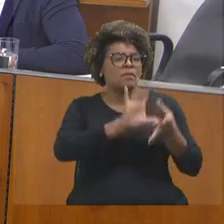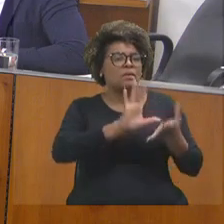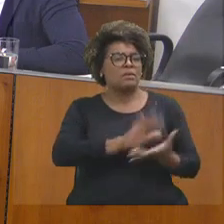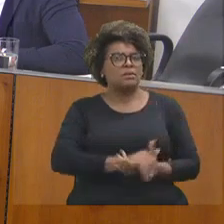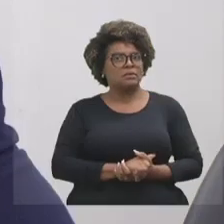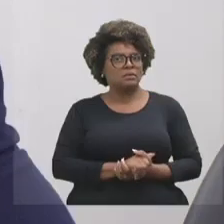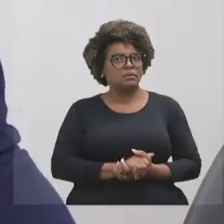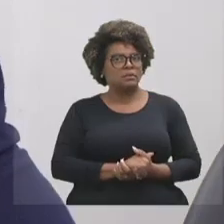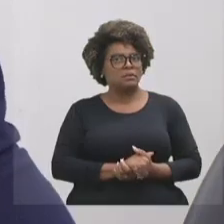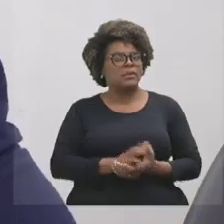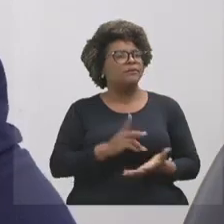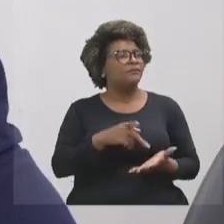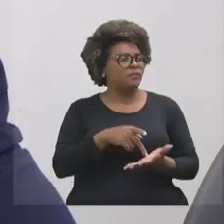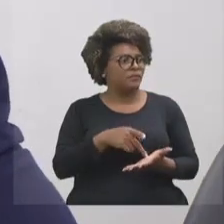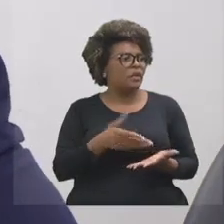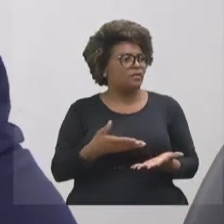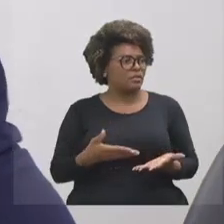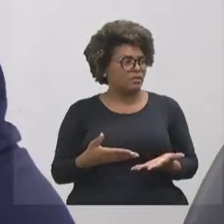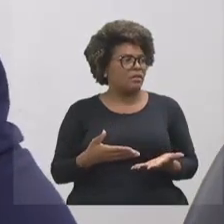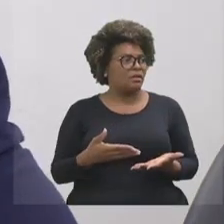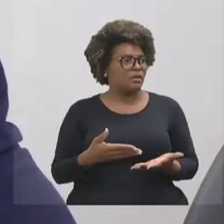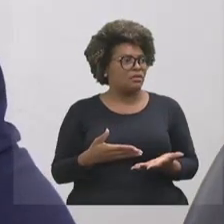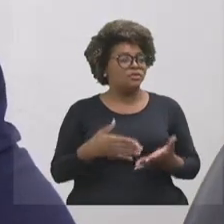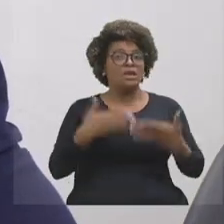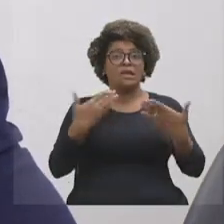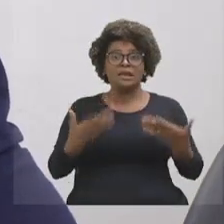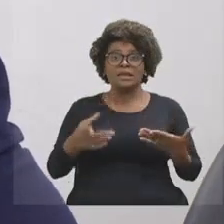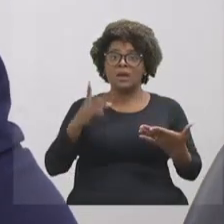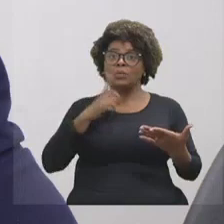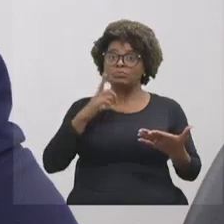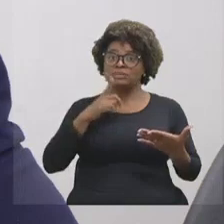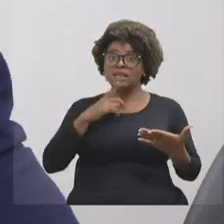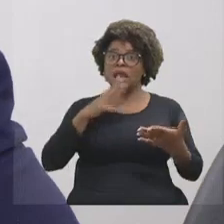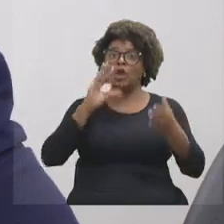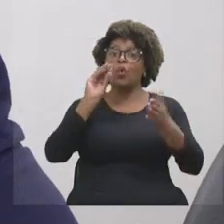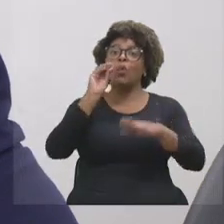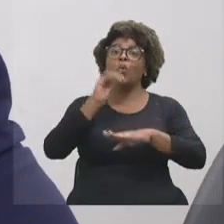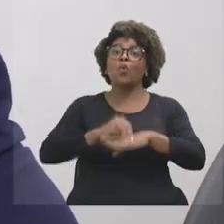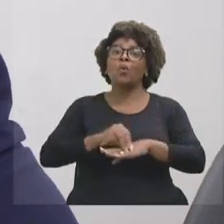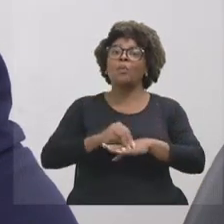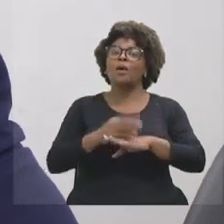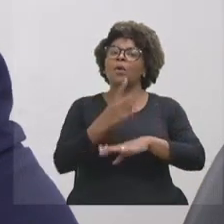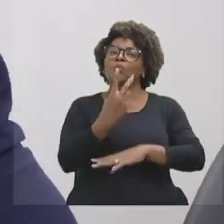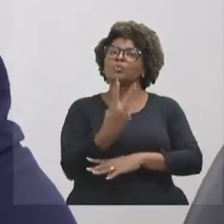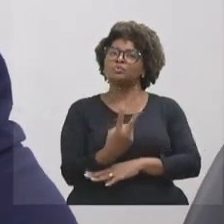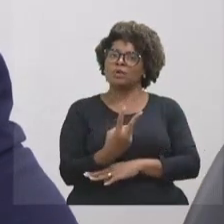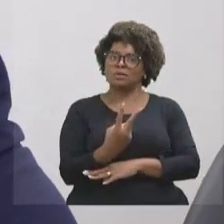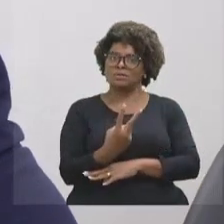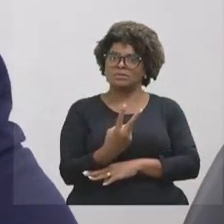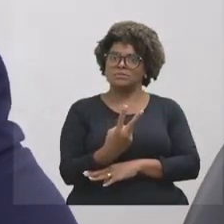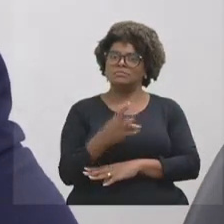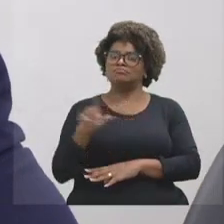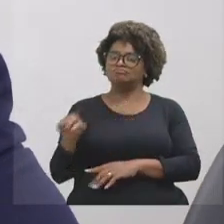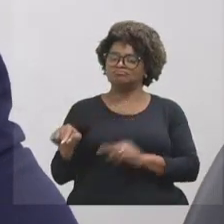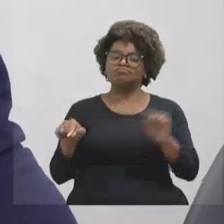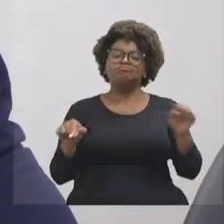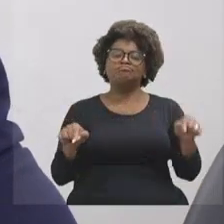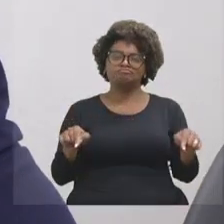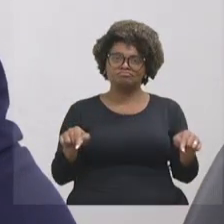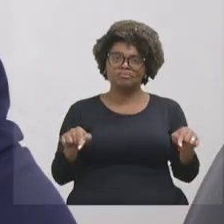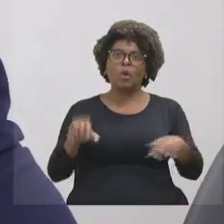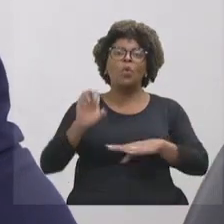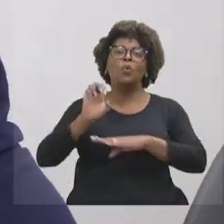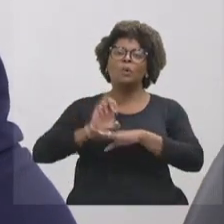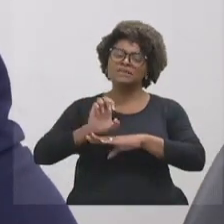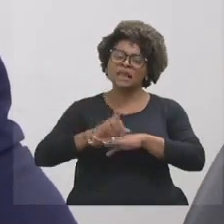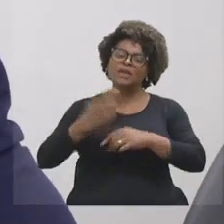Essa é a verdade então a meia culpa tá entre nós e eu acho que o Estado como regulador Deve sim fazer essa construção do